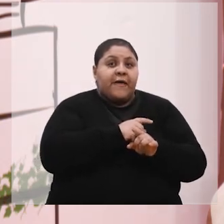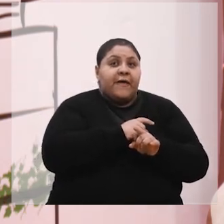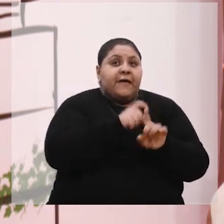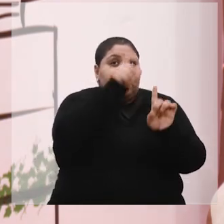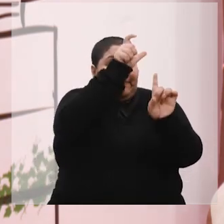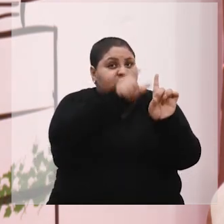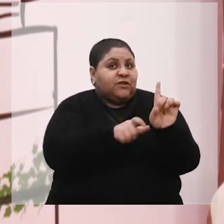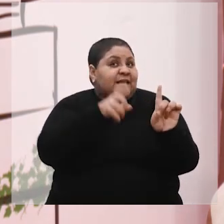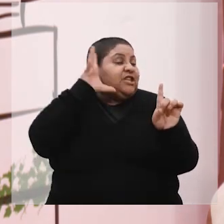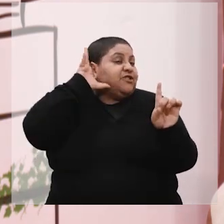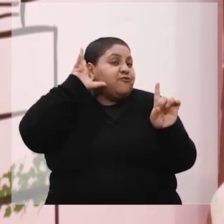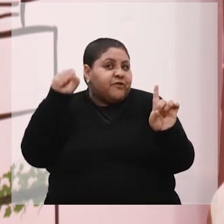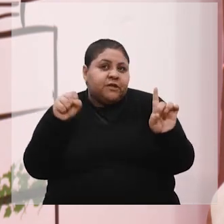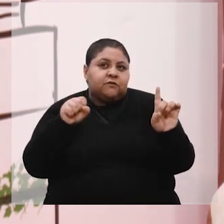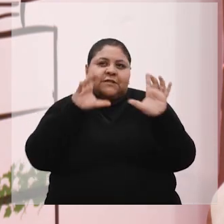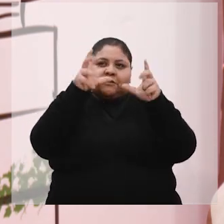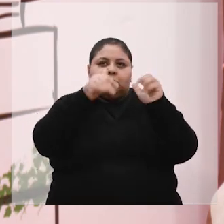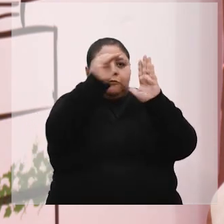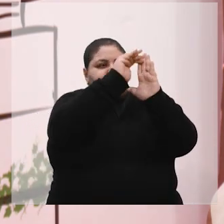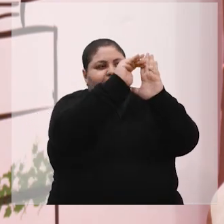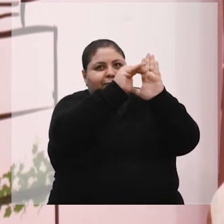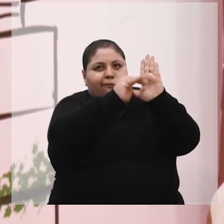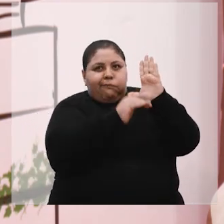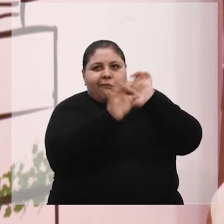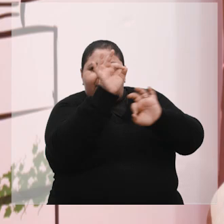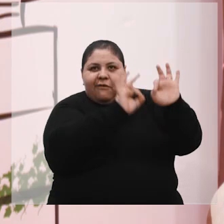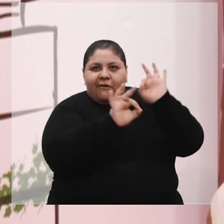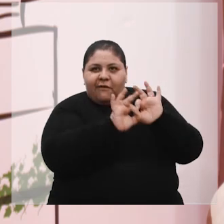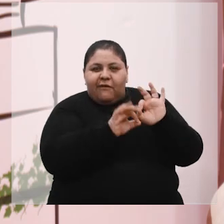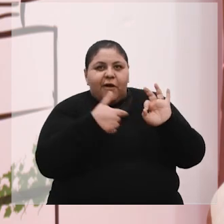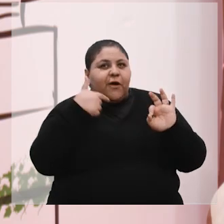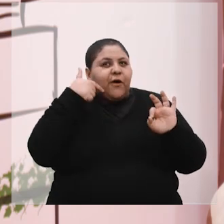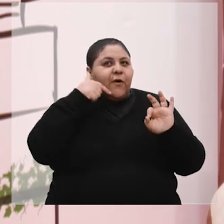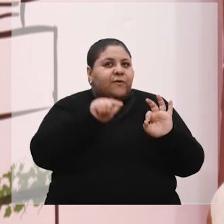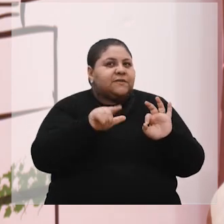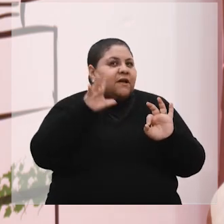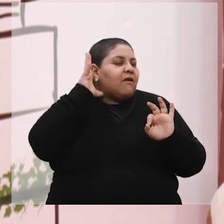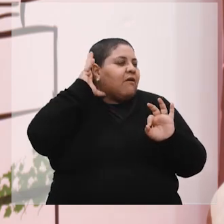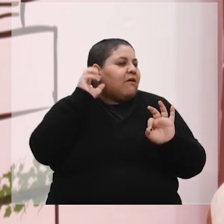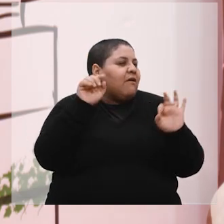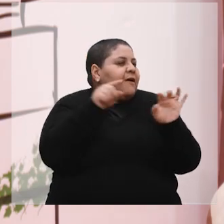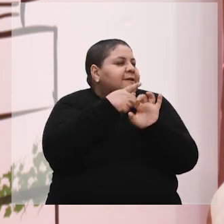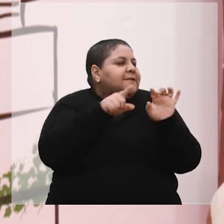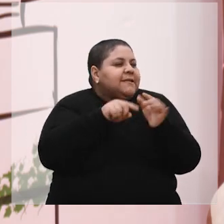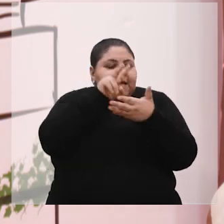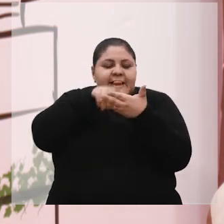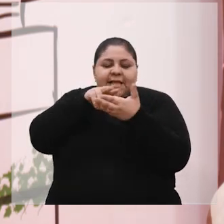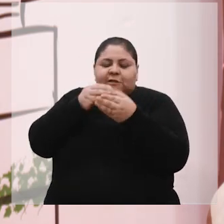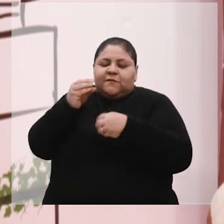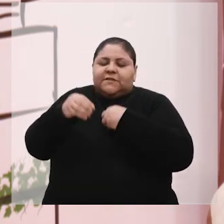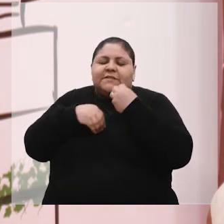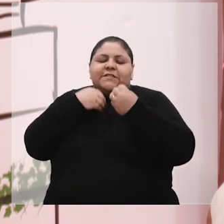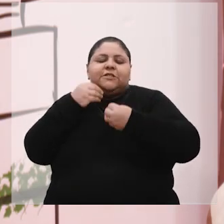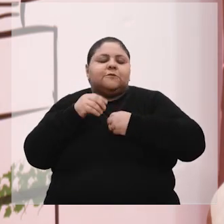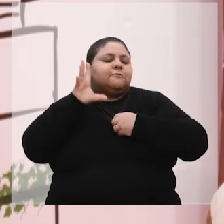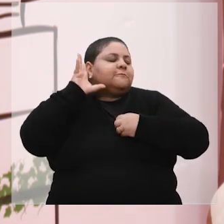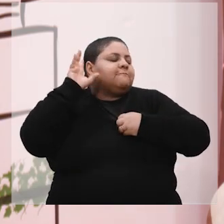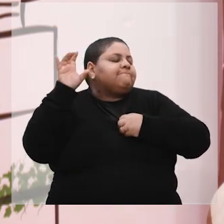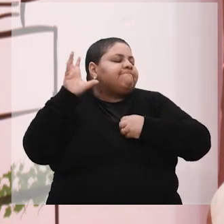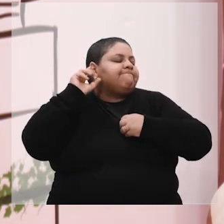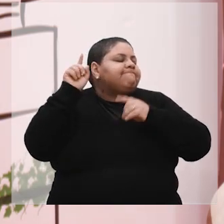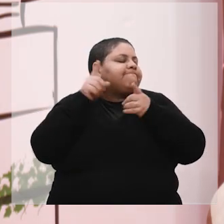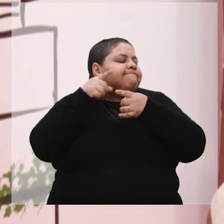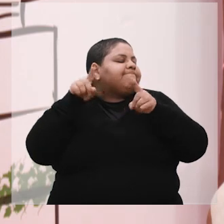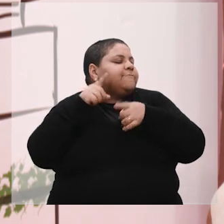ordem. Então, tu consegue colocar a música e ir lendo e sentindo conforme a música vai